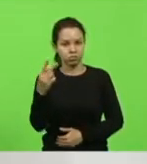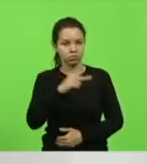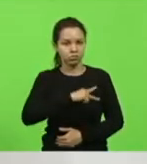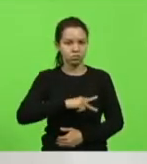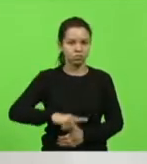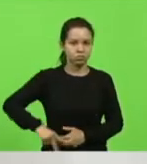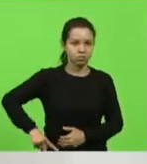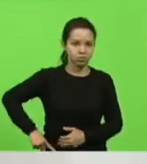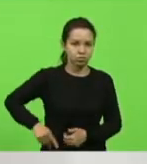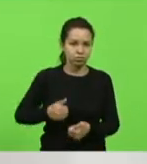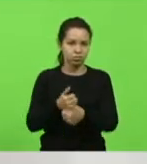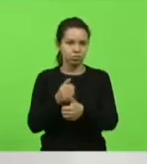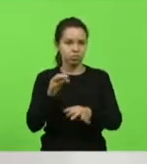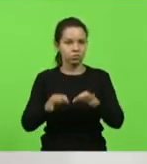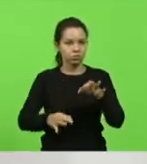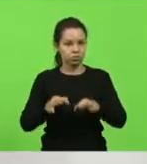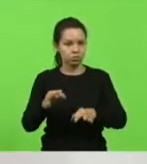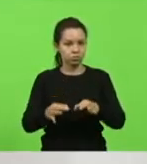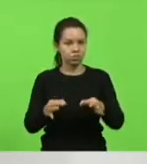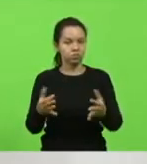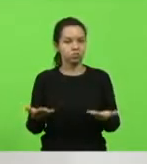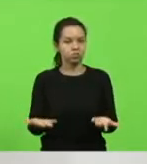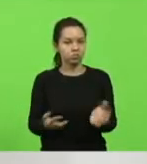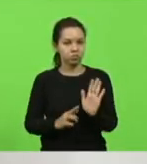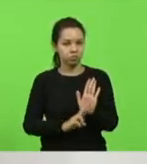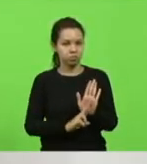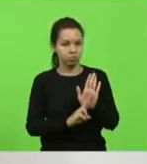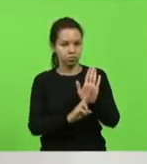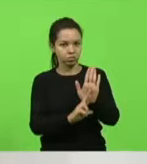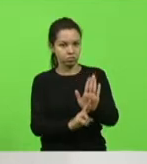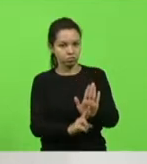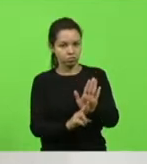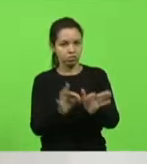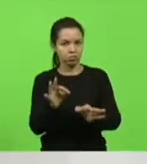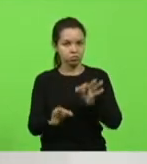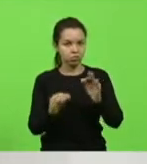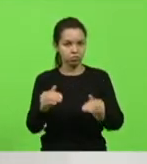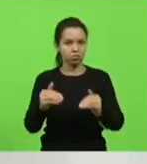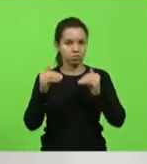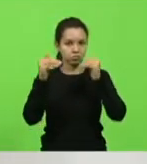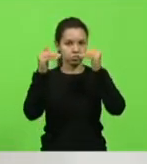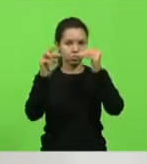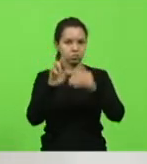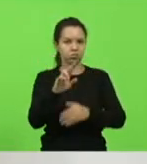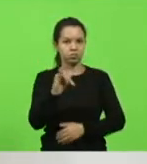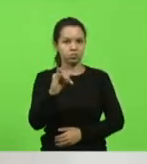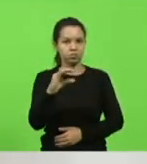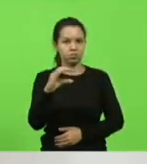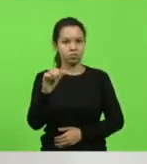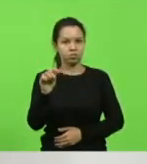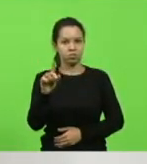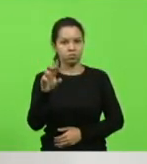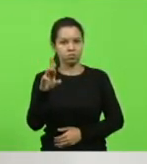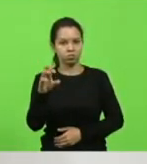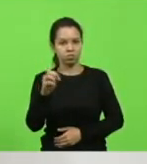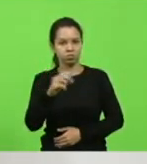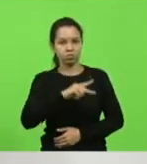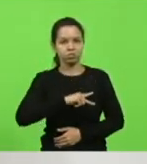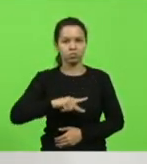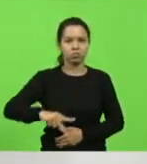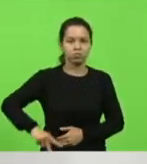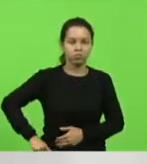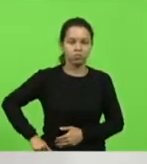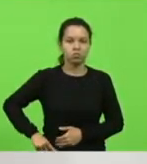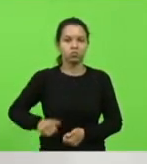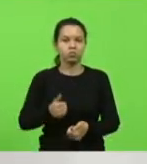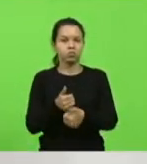de Justiça neste ato representando o desembargador Ricardo José Roesler presidente do Tribunal de